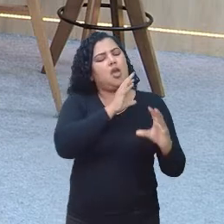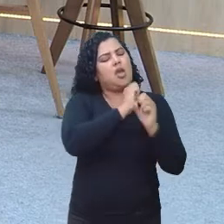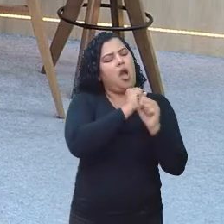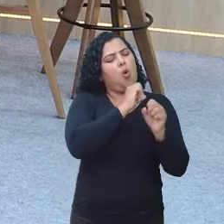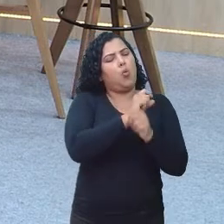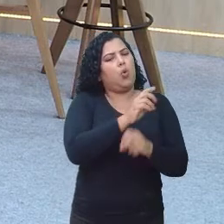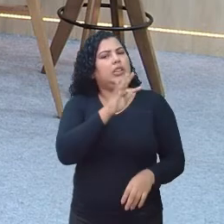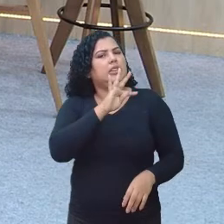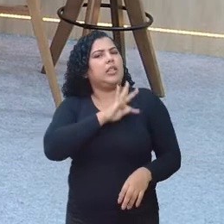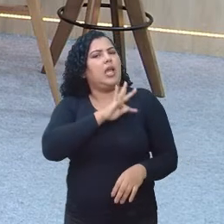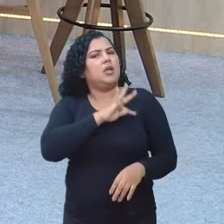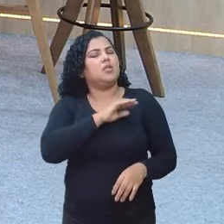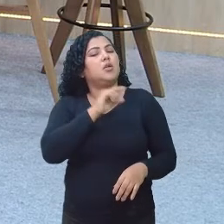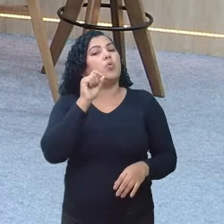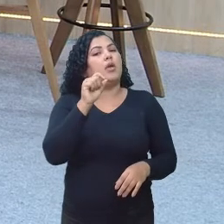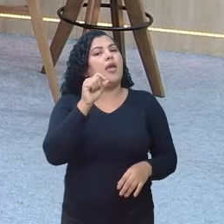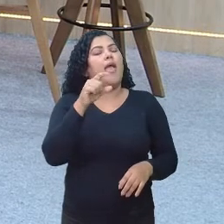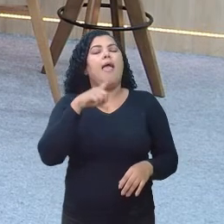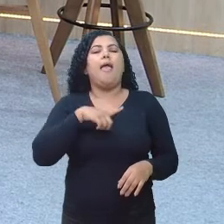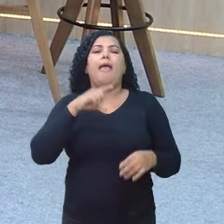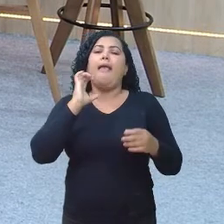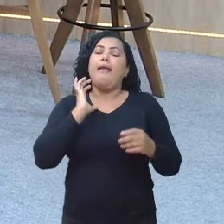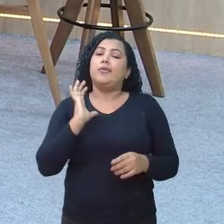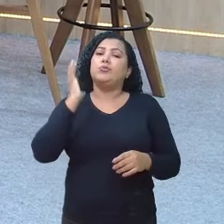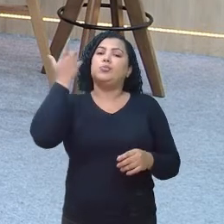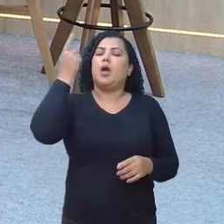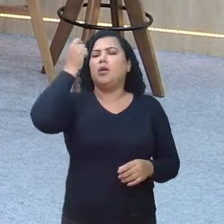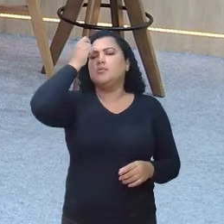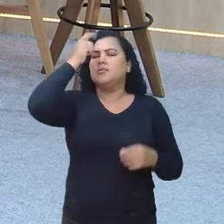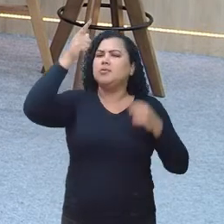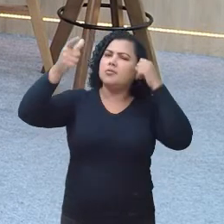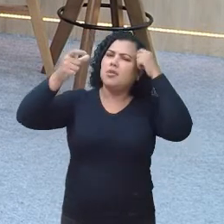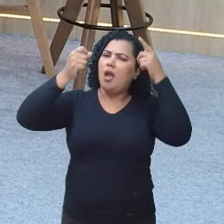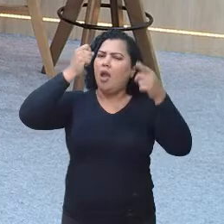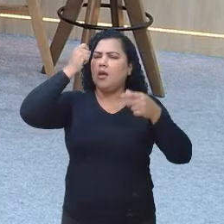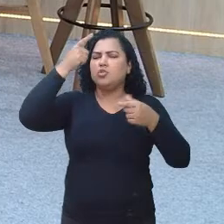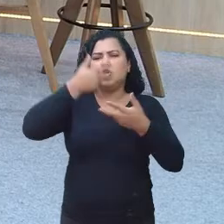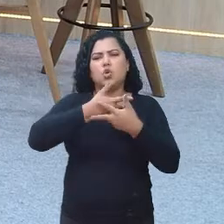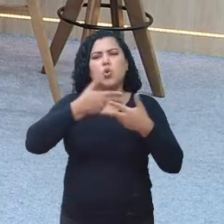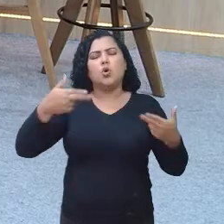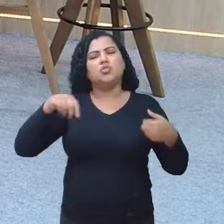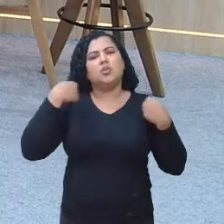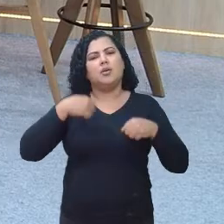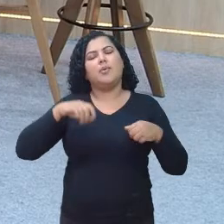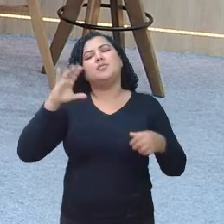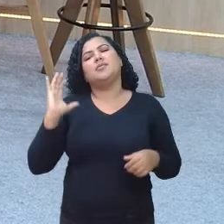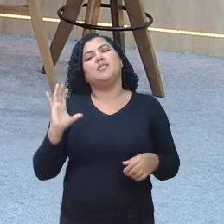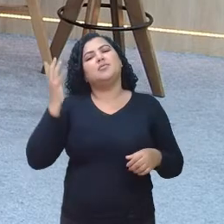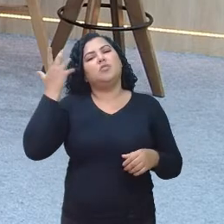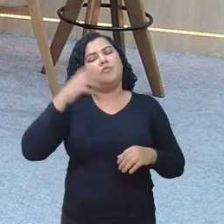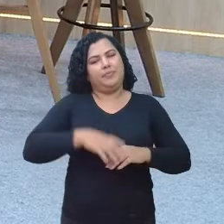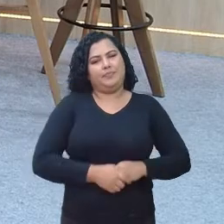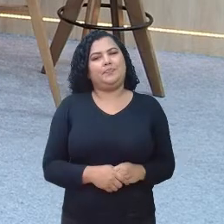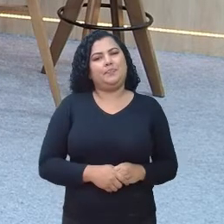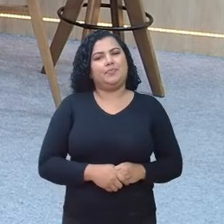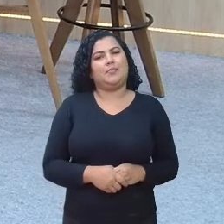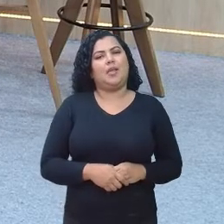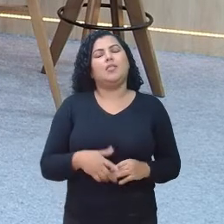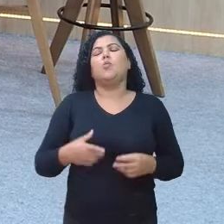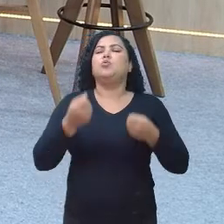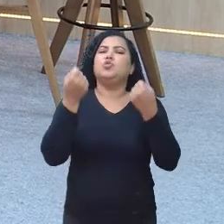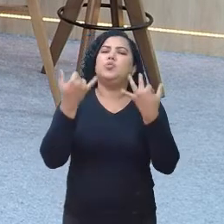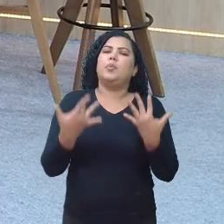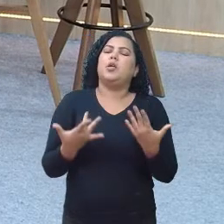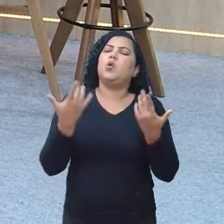essas técnicas, eles são consequência de ideias, de problemas a serem resolvidos, né? E quando eu falo problemas,